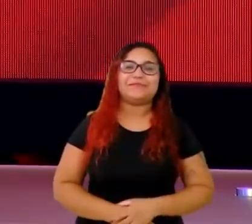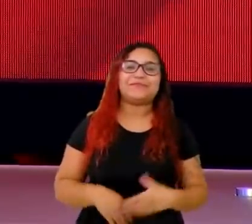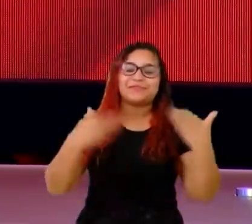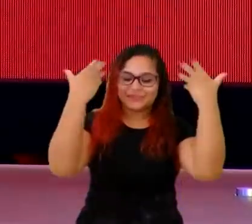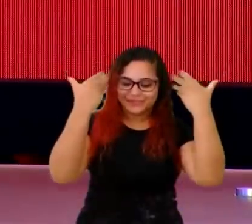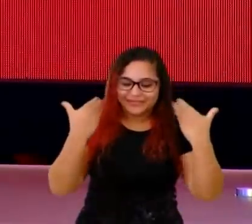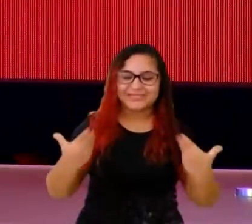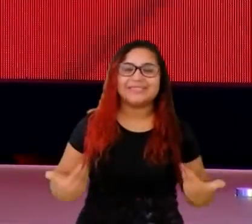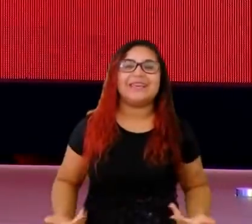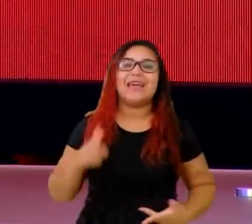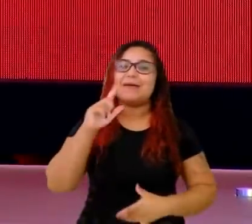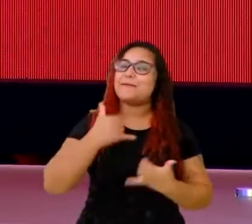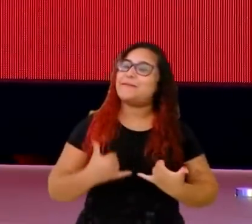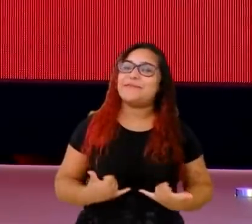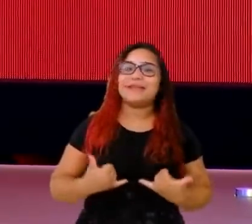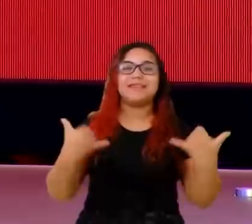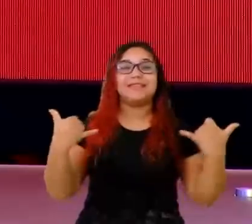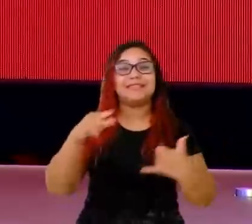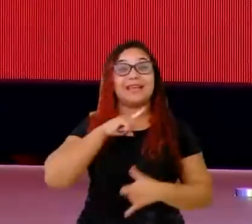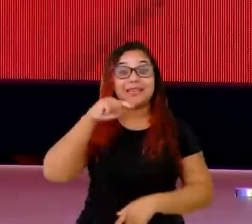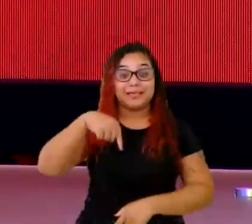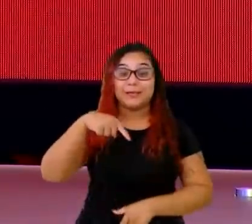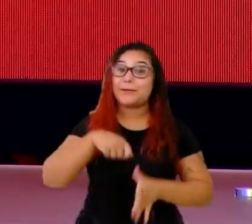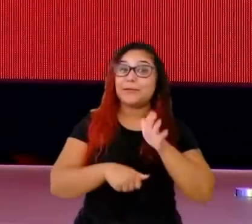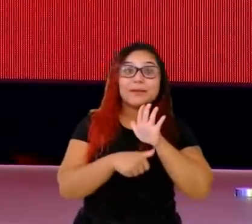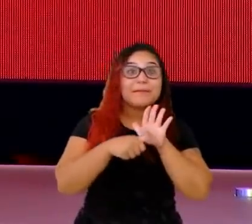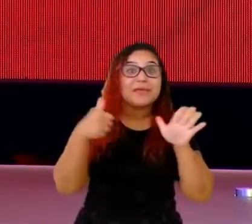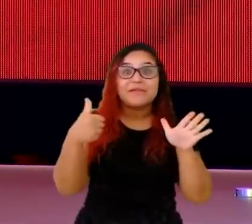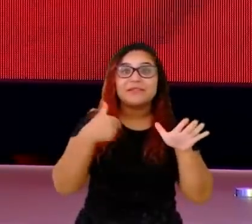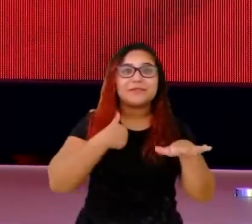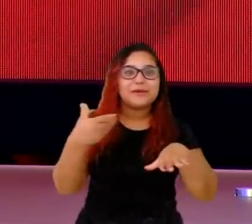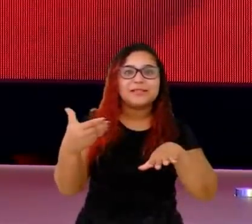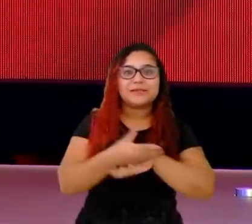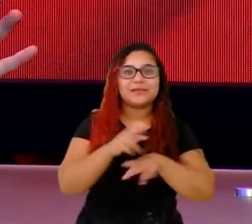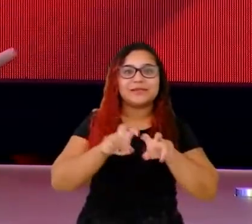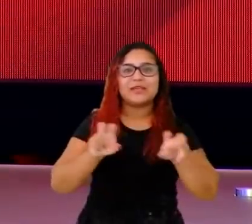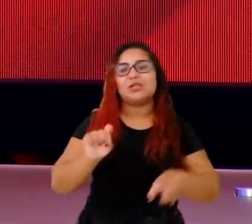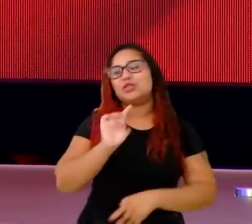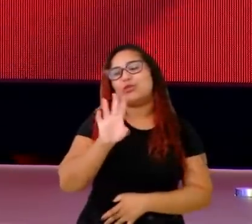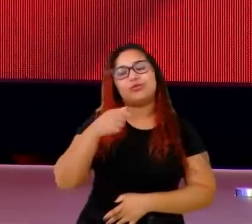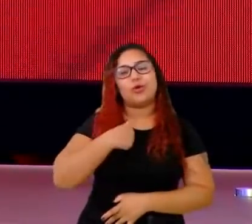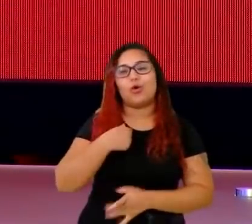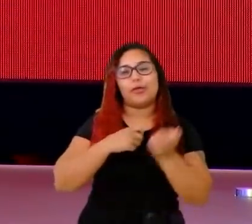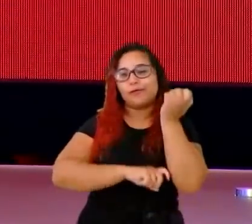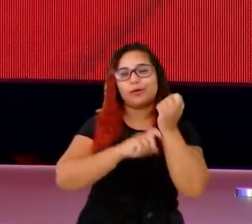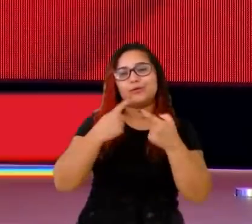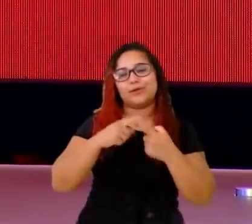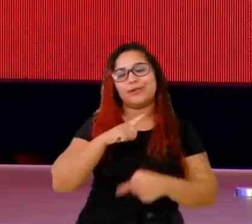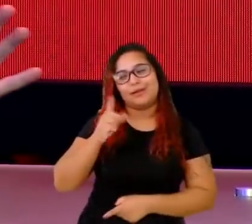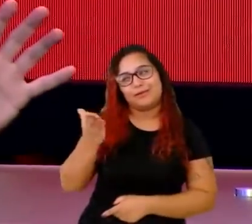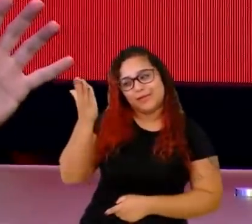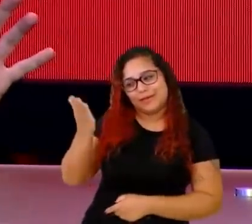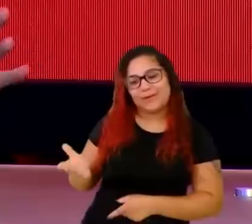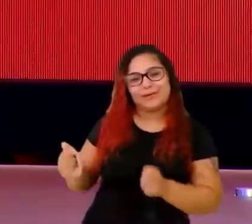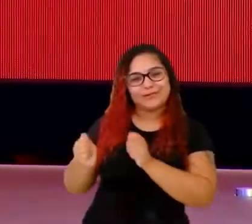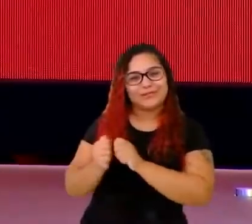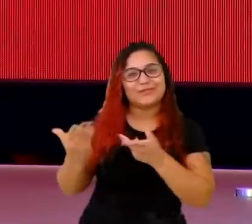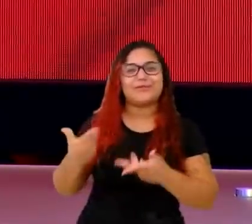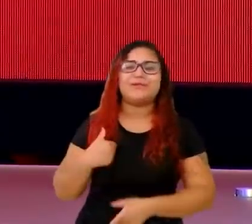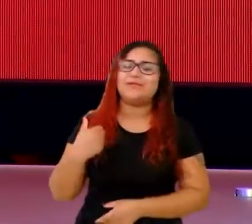que esse negócio que o Bruno tá usando aí, uma blusa, sei lá o que que é isso, outra pessoa tava usando semana passada, não?